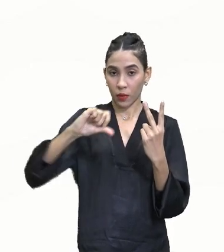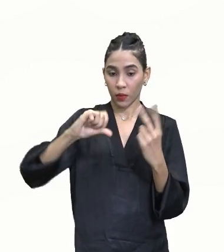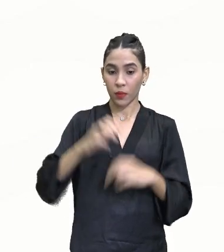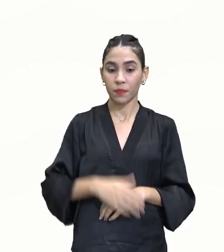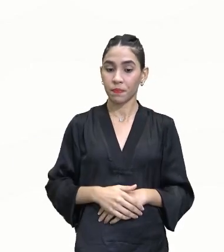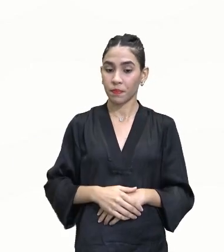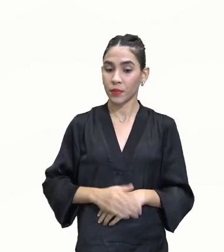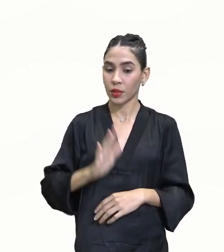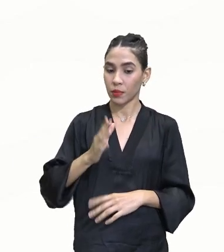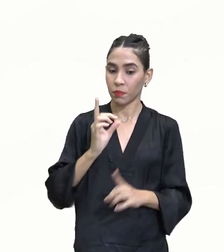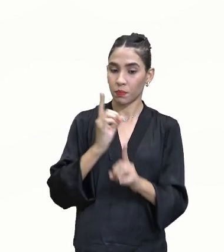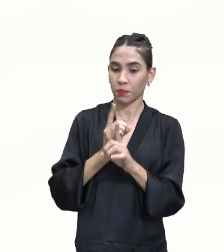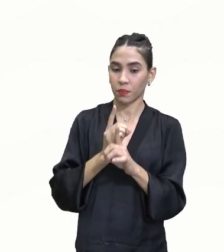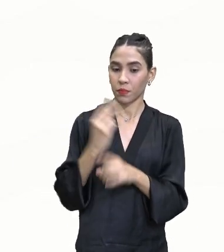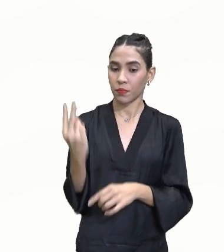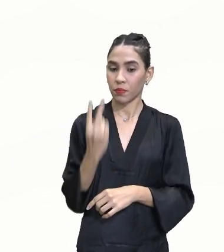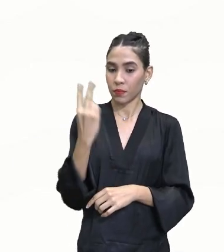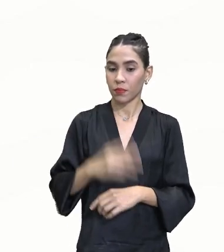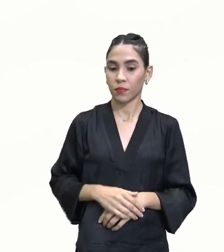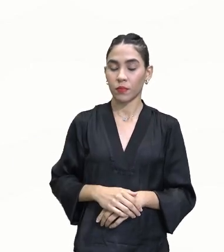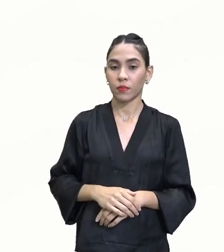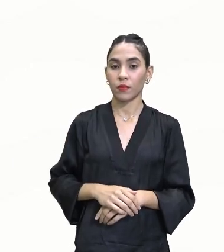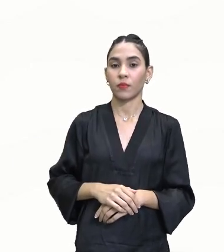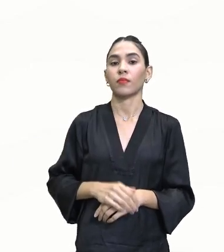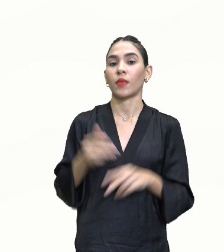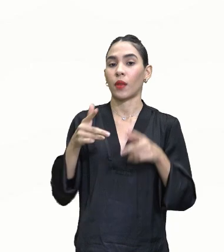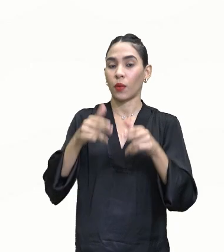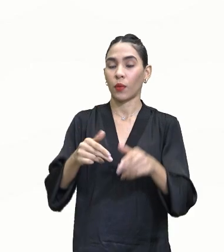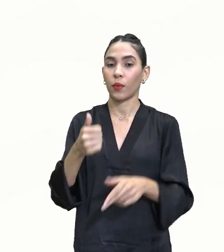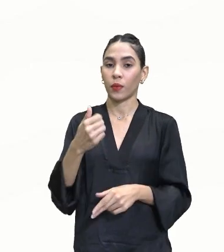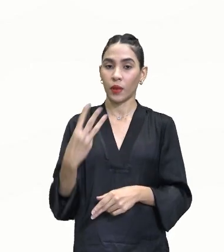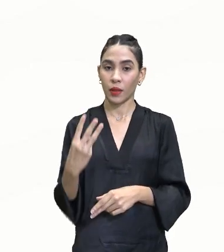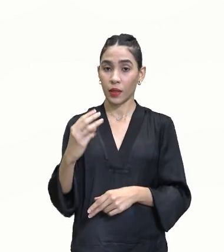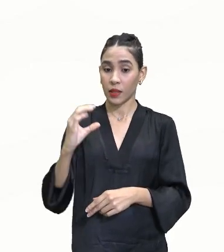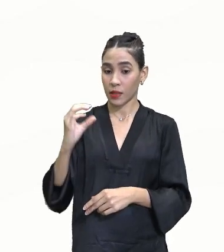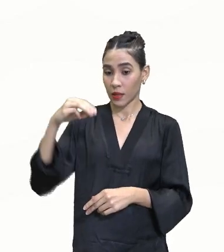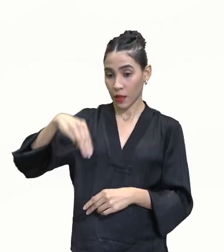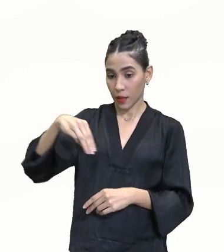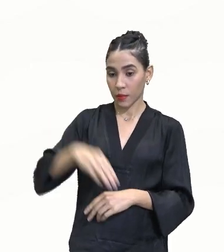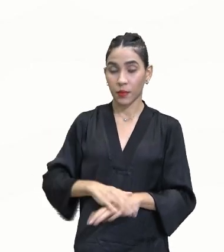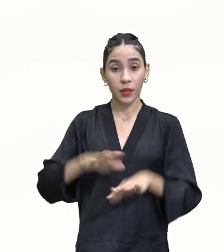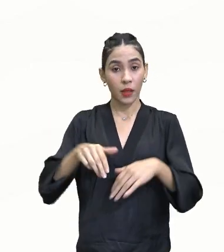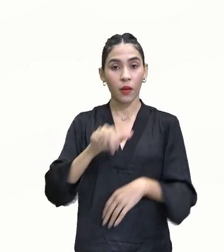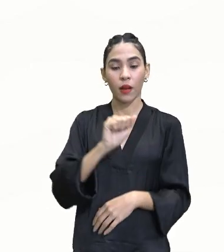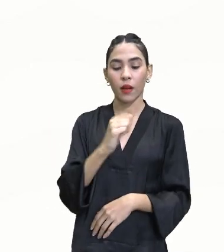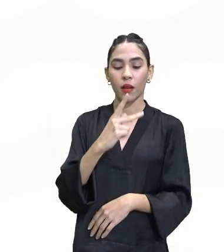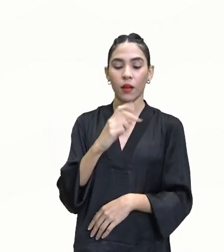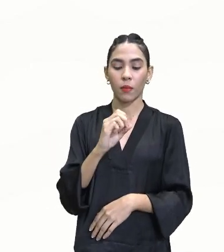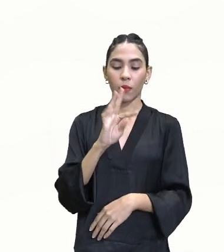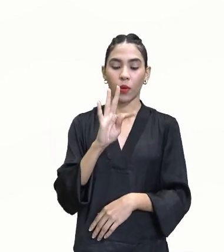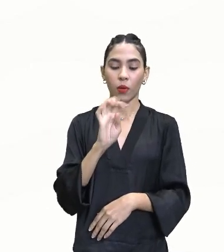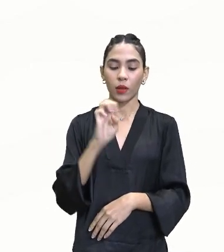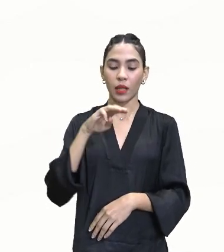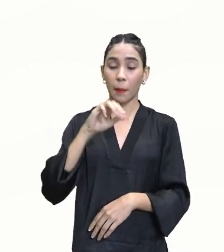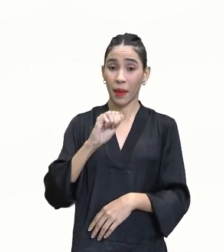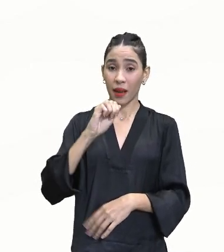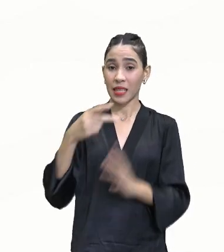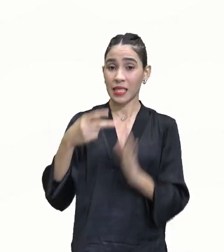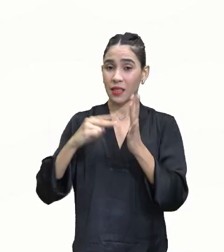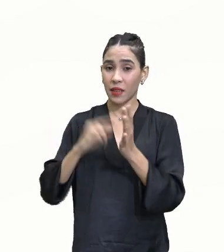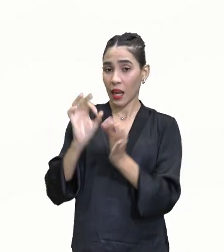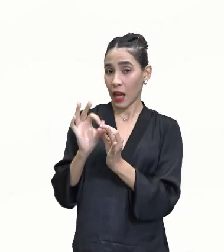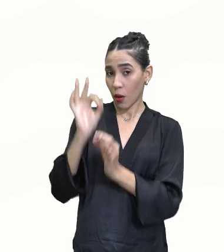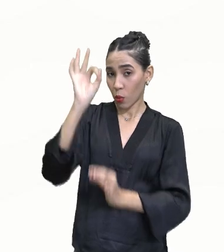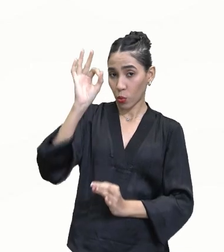aqui o resultado. É igual a 13 centímetros. Então, o apótema, que é a altura do triângulo da